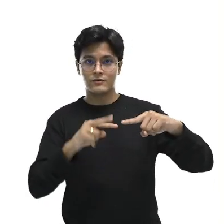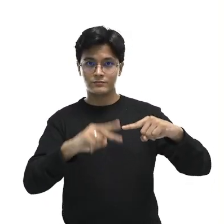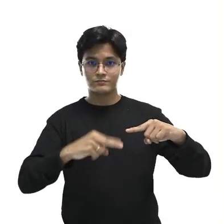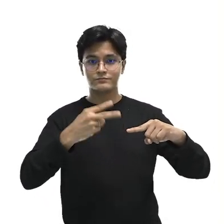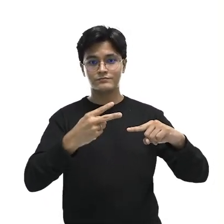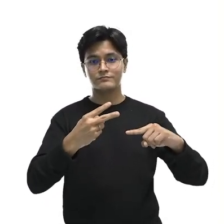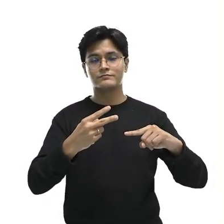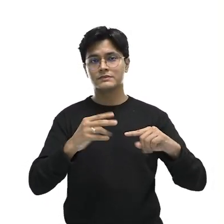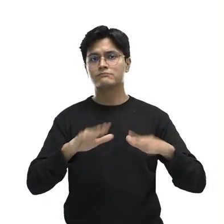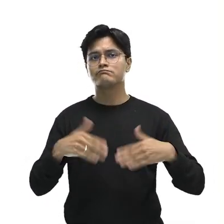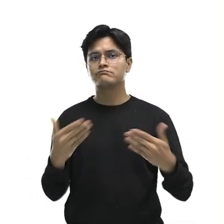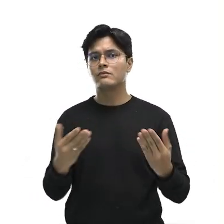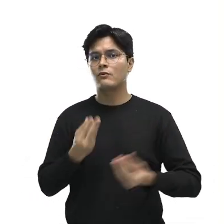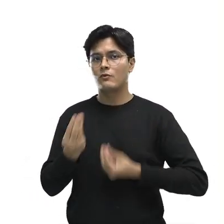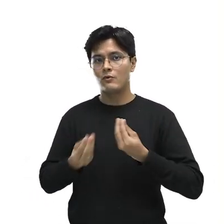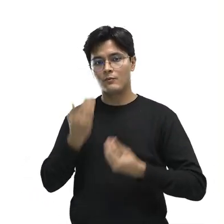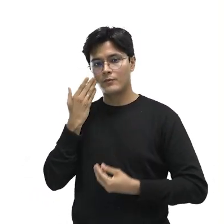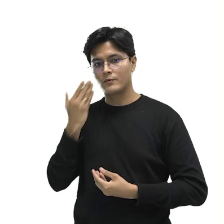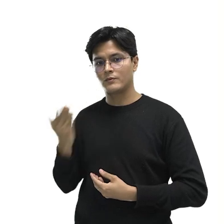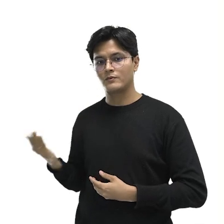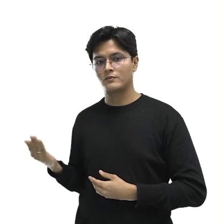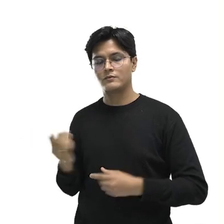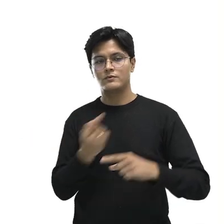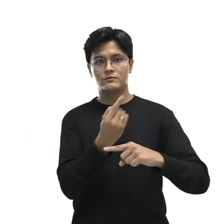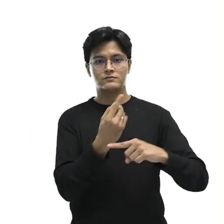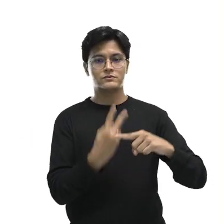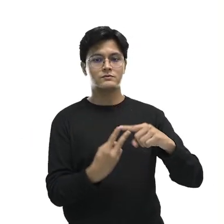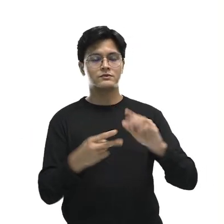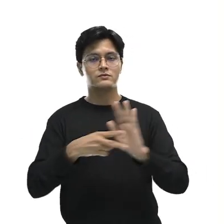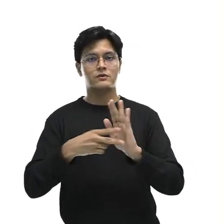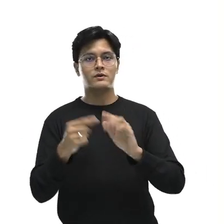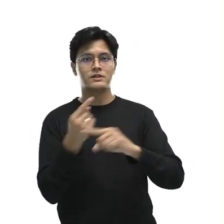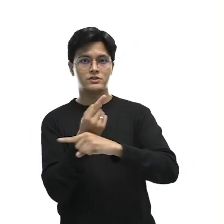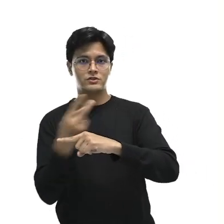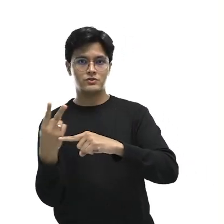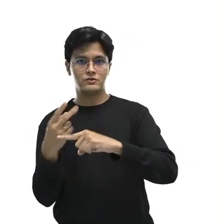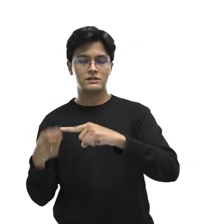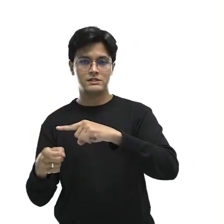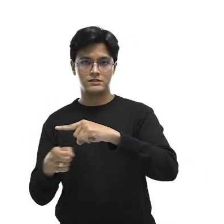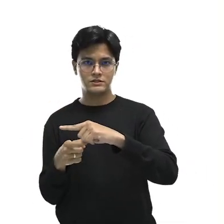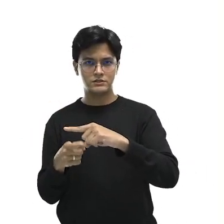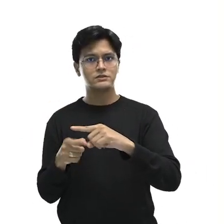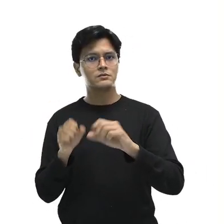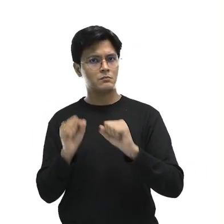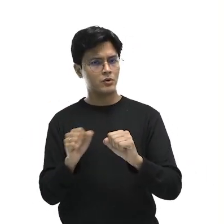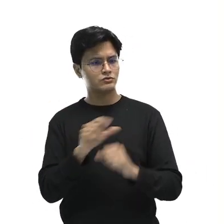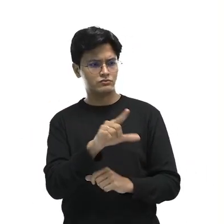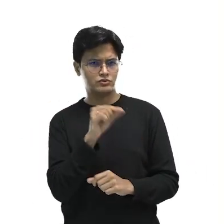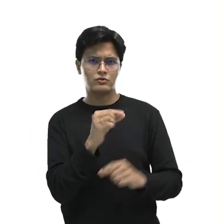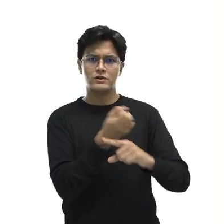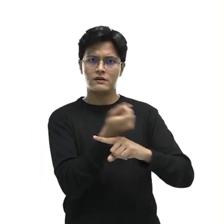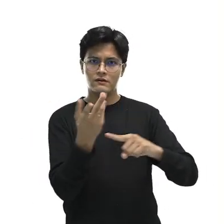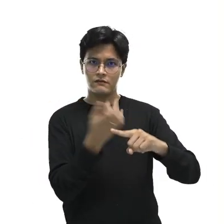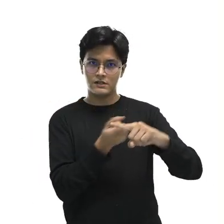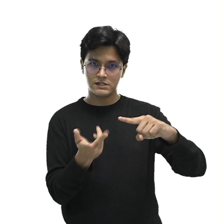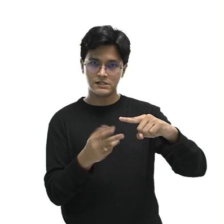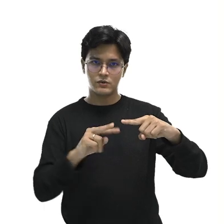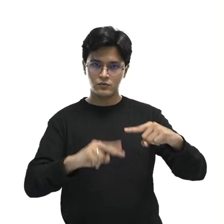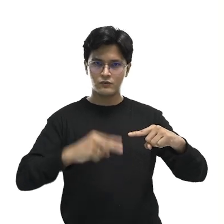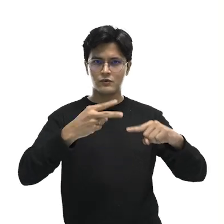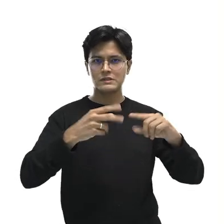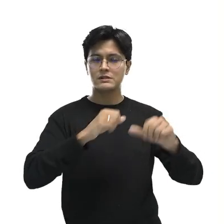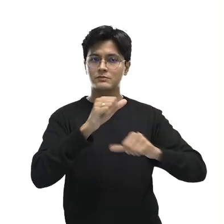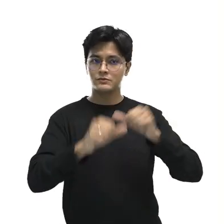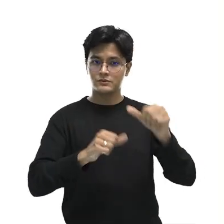12 sobre x. Você pode inverter qualquer uma das duas, tá? Eu vou inverter a primeira aqui. Então 1 sobre 2,